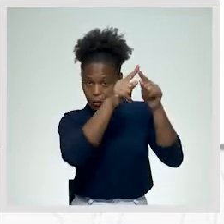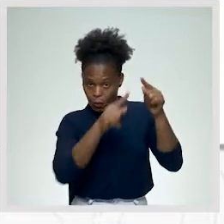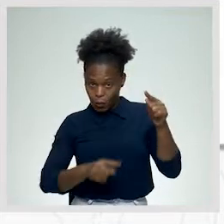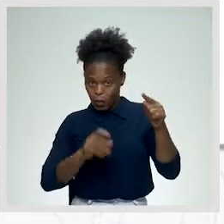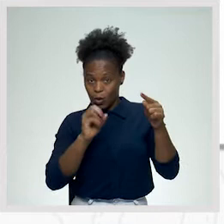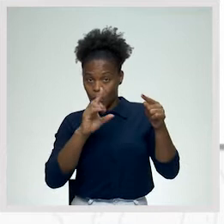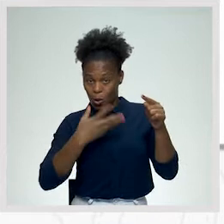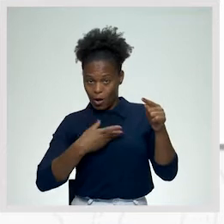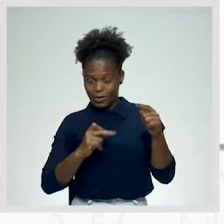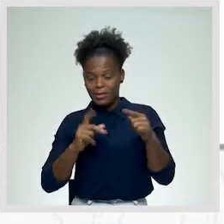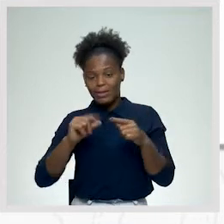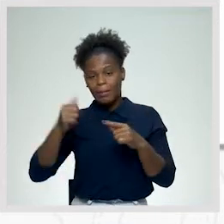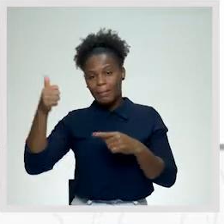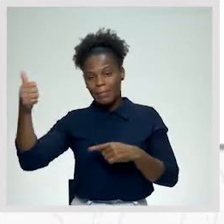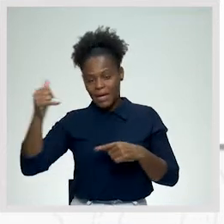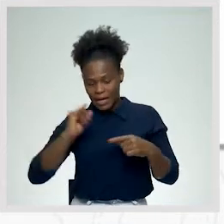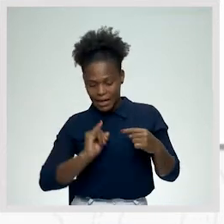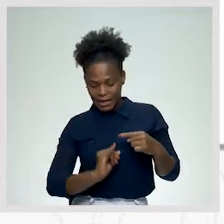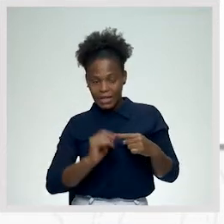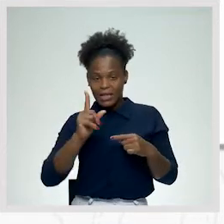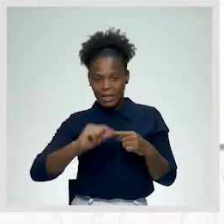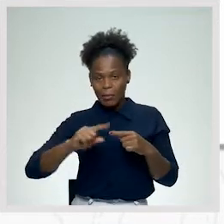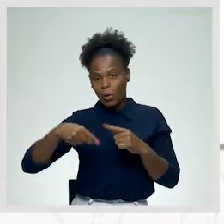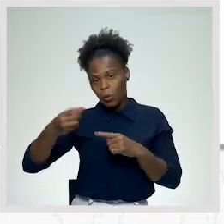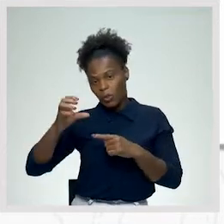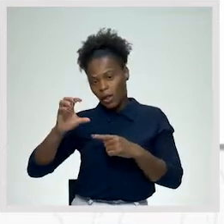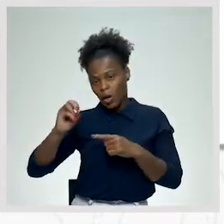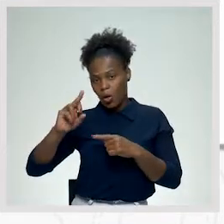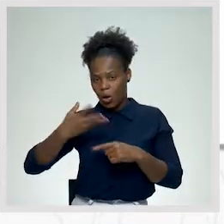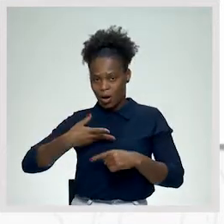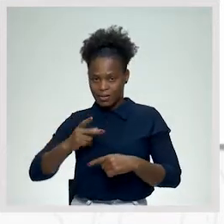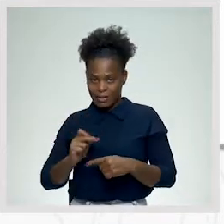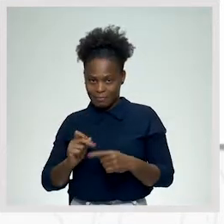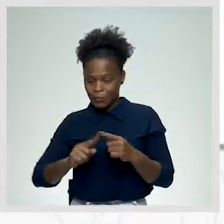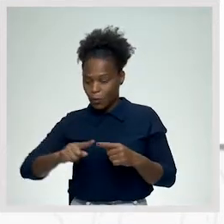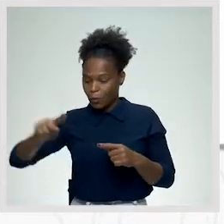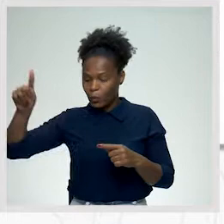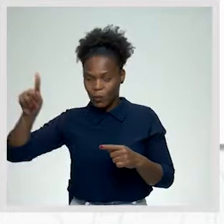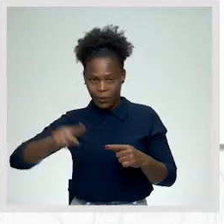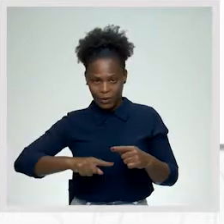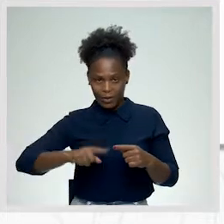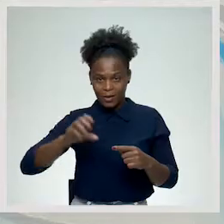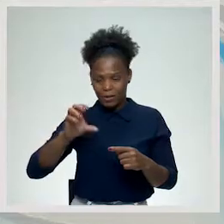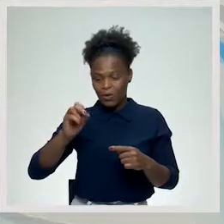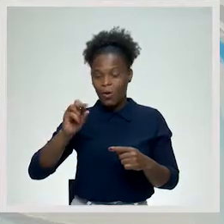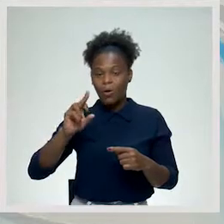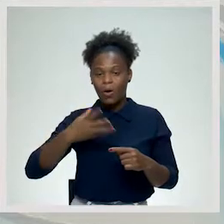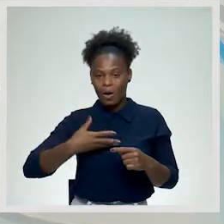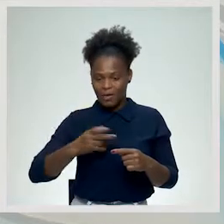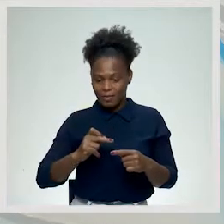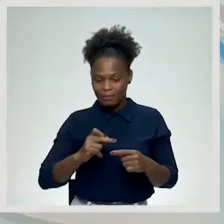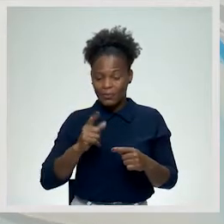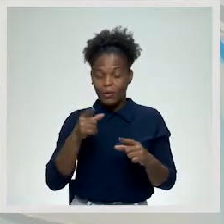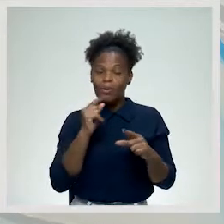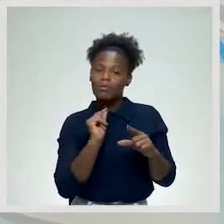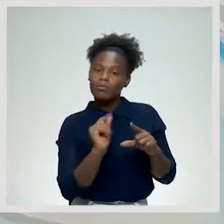o lado BI, BI é uma outra corda. Então, reparem, ângulo é